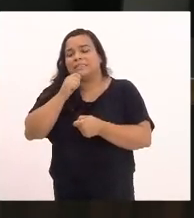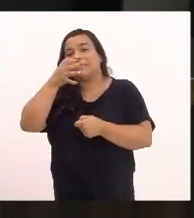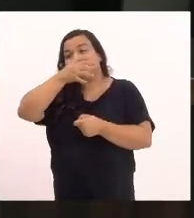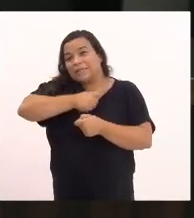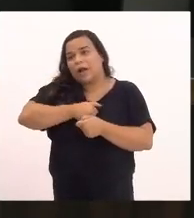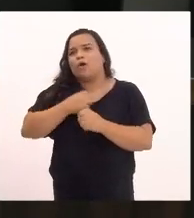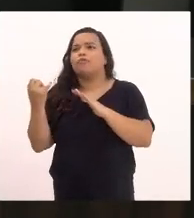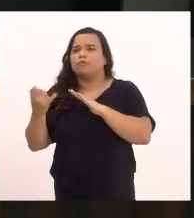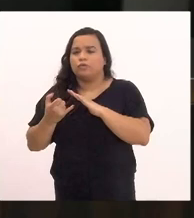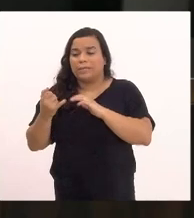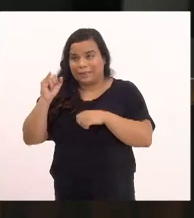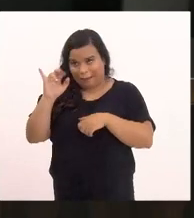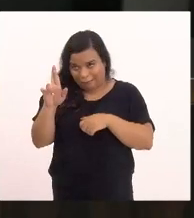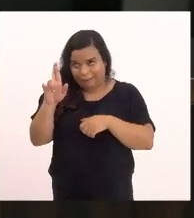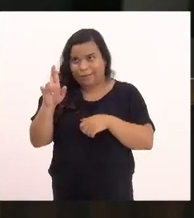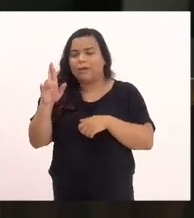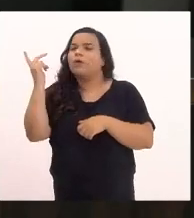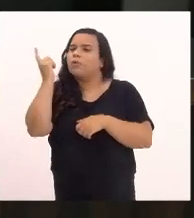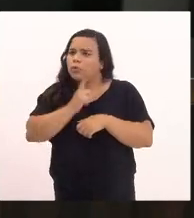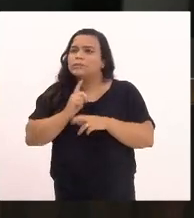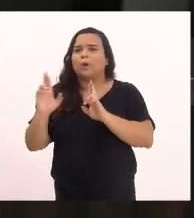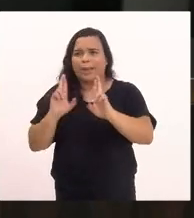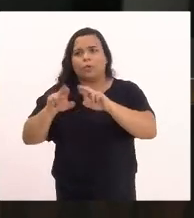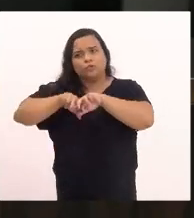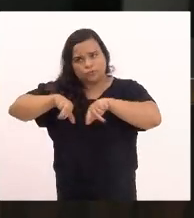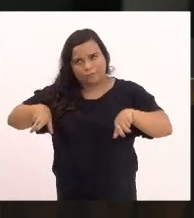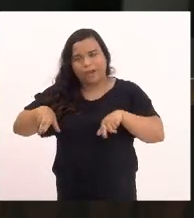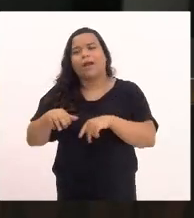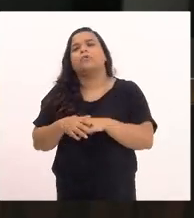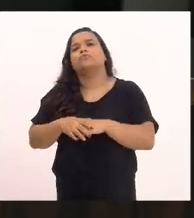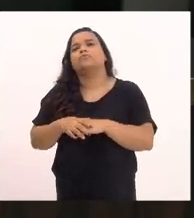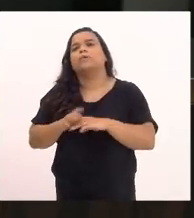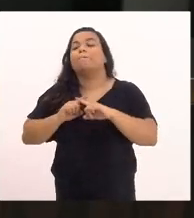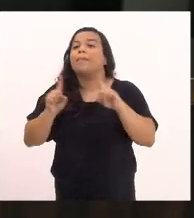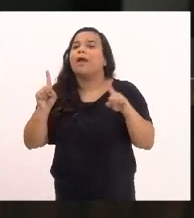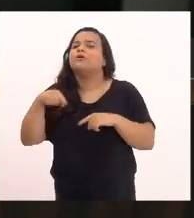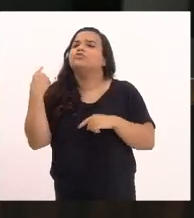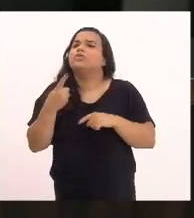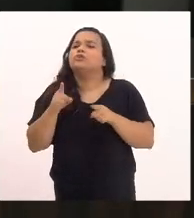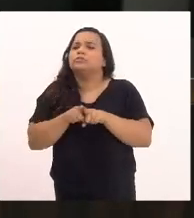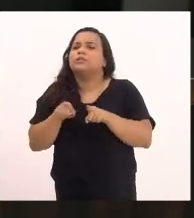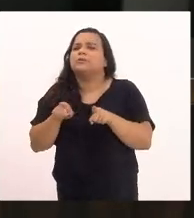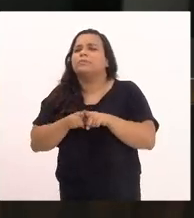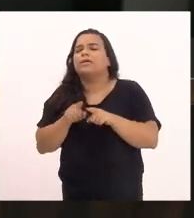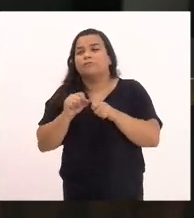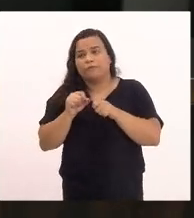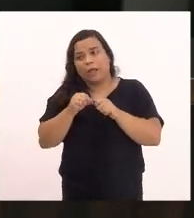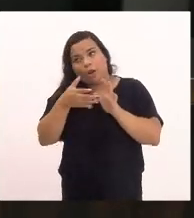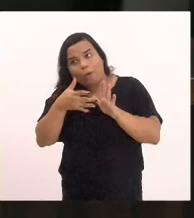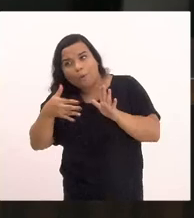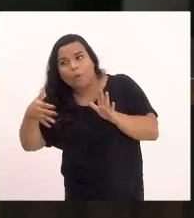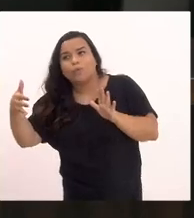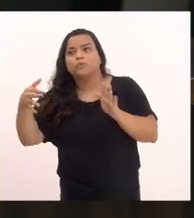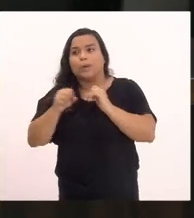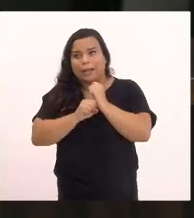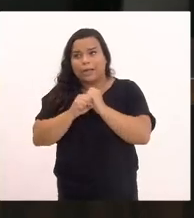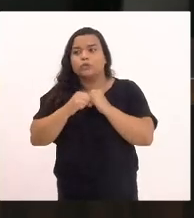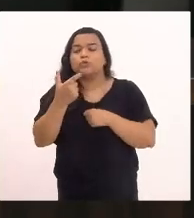nos possibilitou ter os recursos sem repassar. Mas, como nós empenhamos também ao longo do ano de